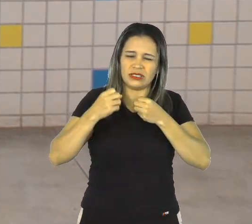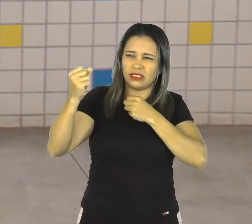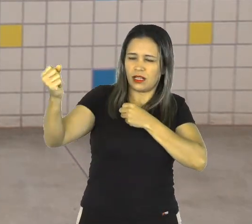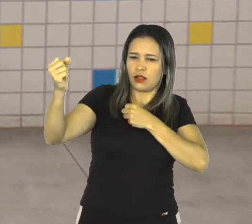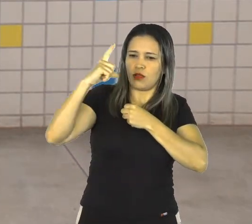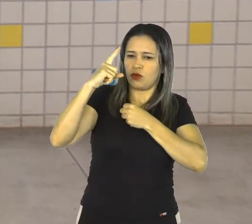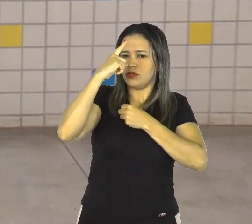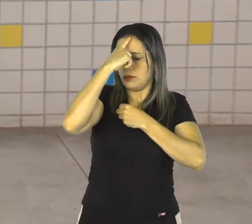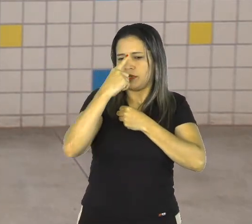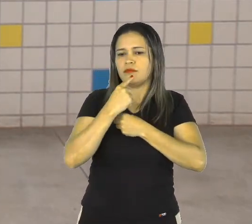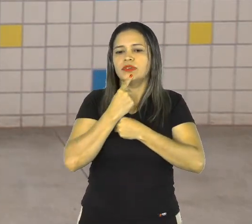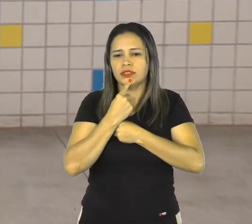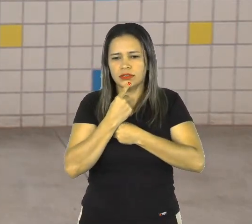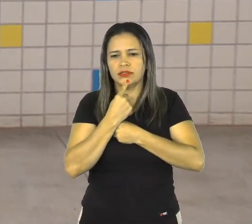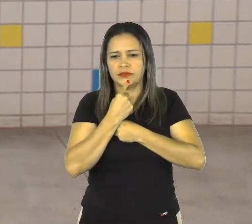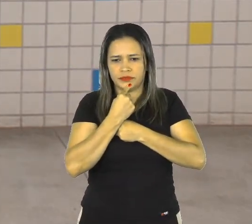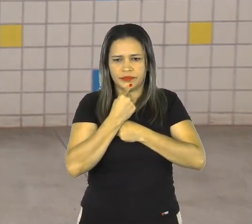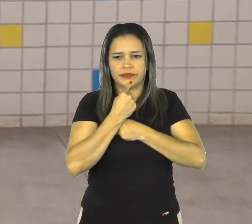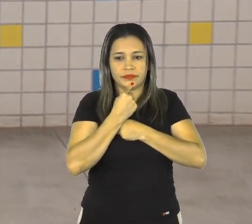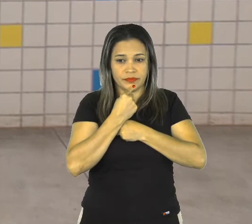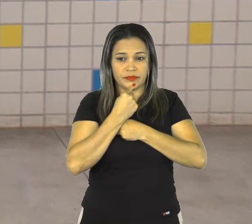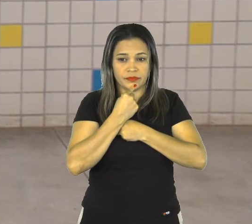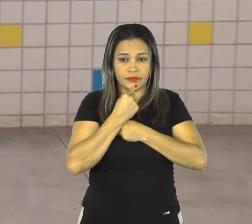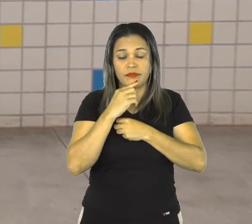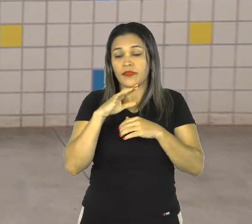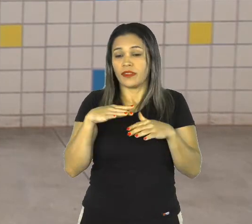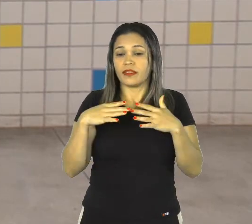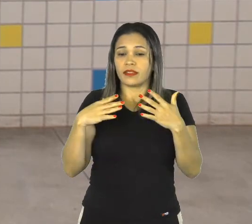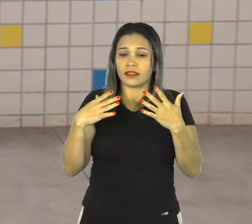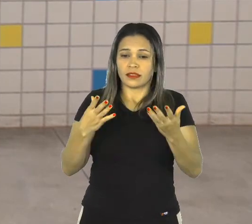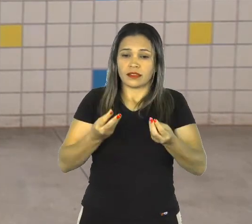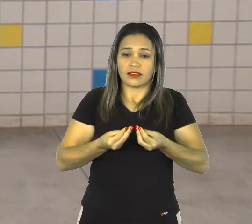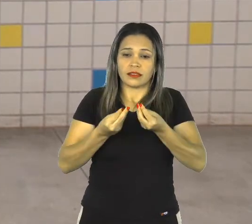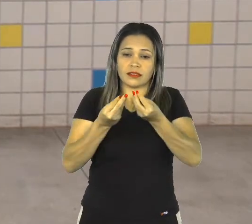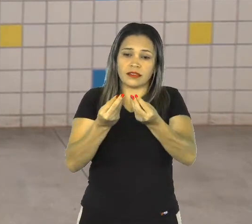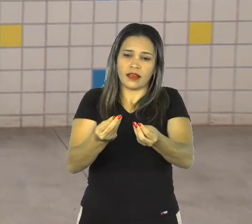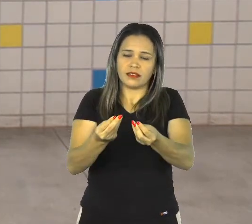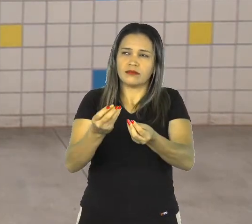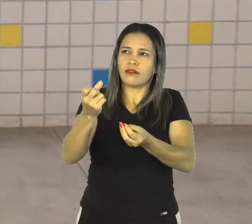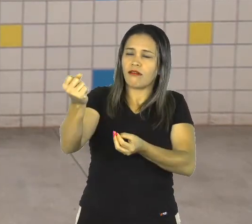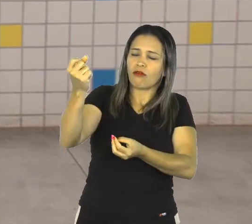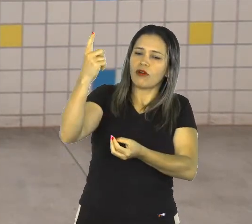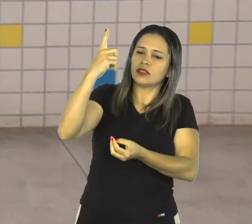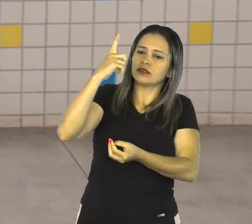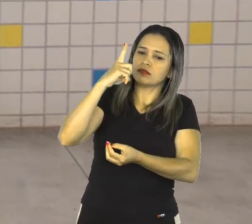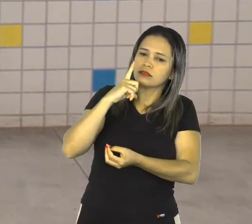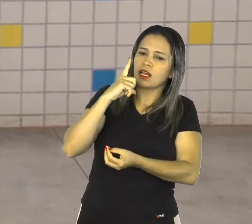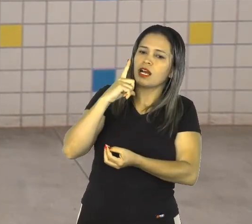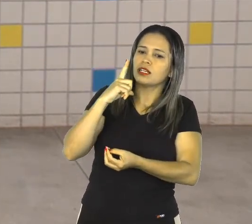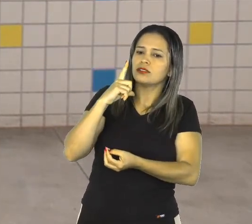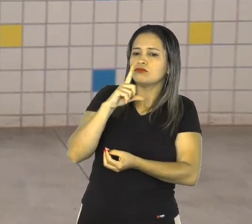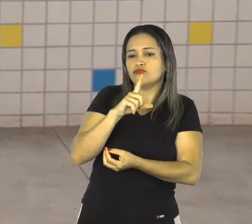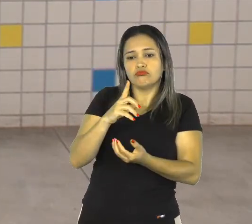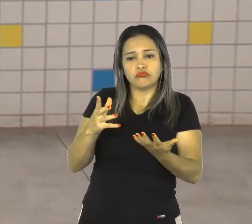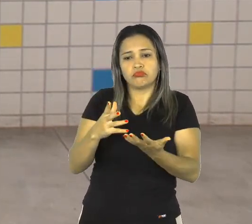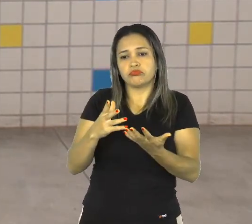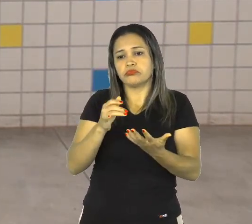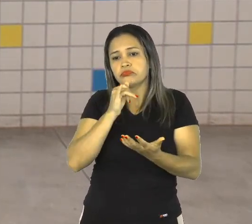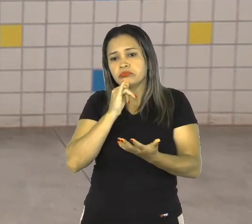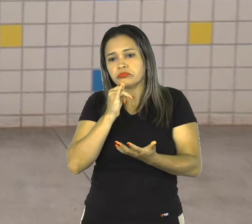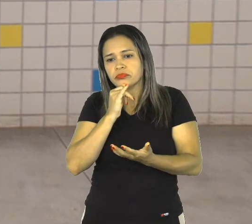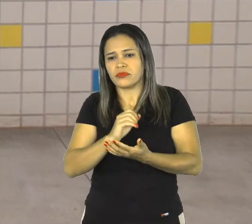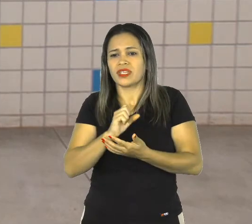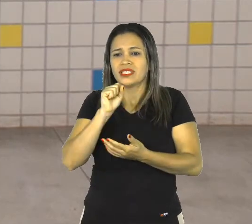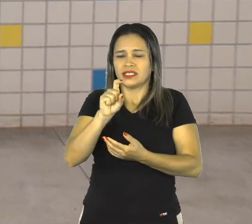uma imagem, tá? E determinando o que? A quantidade de luz, a luminosidade. Por exemplo, se está